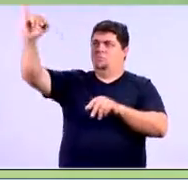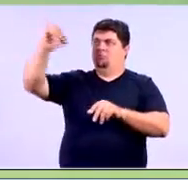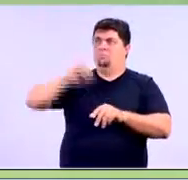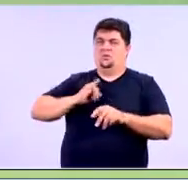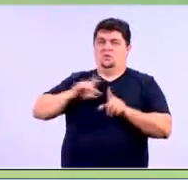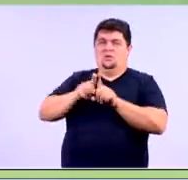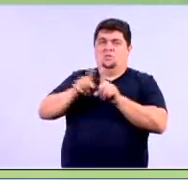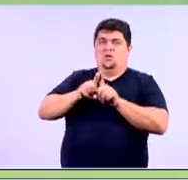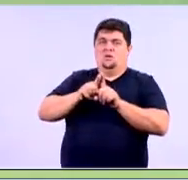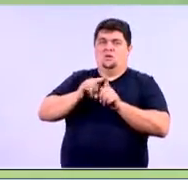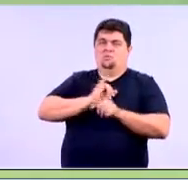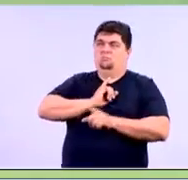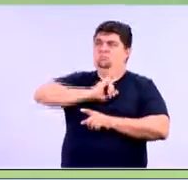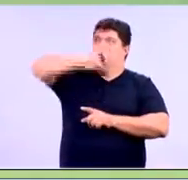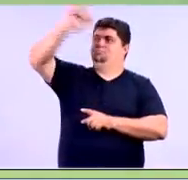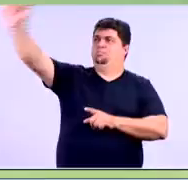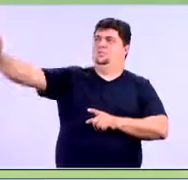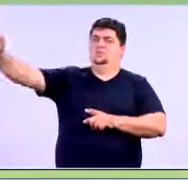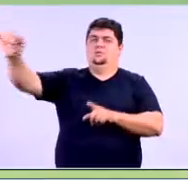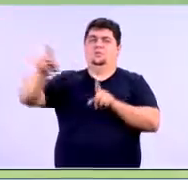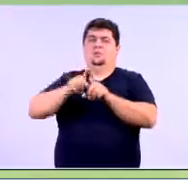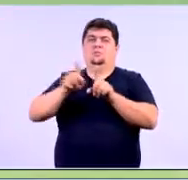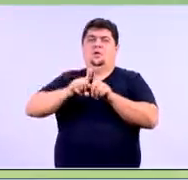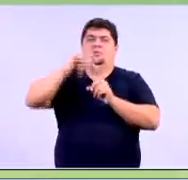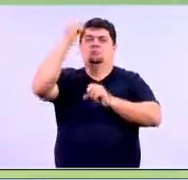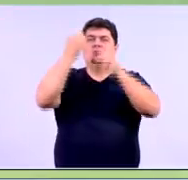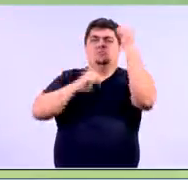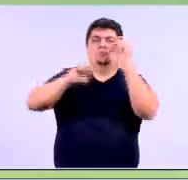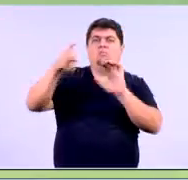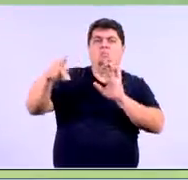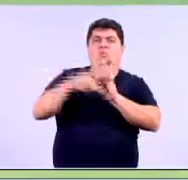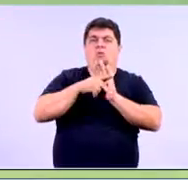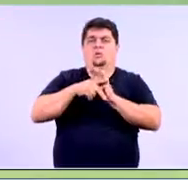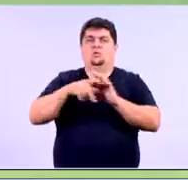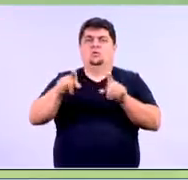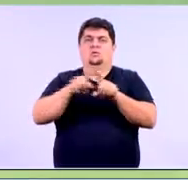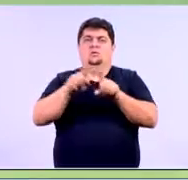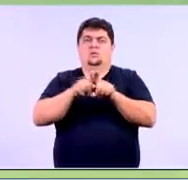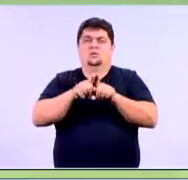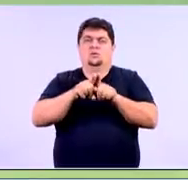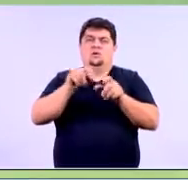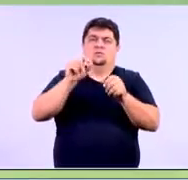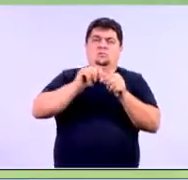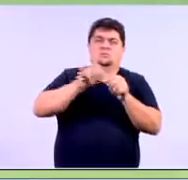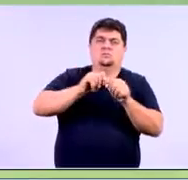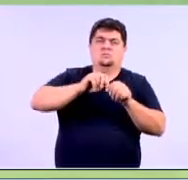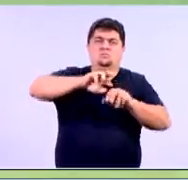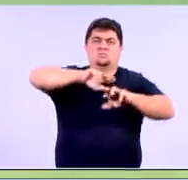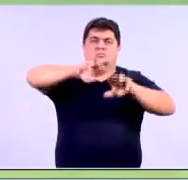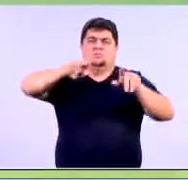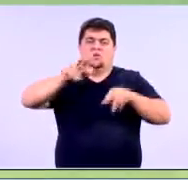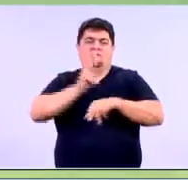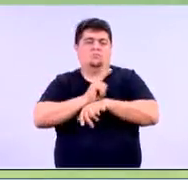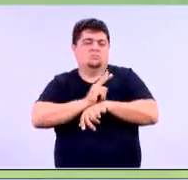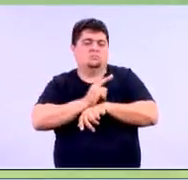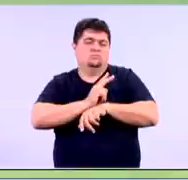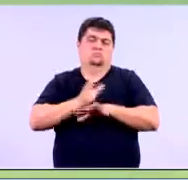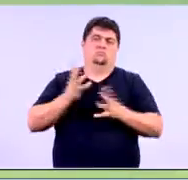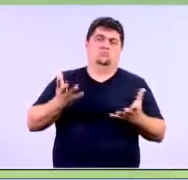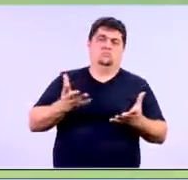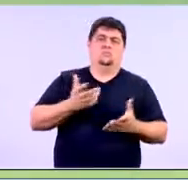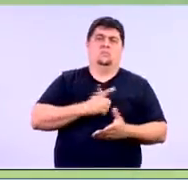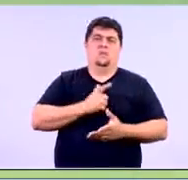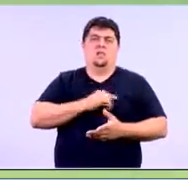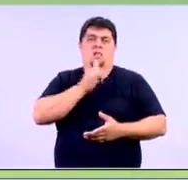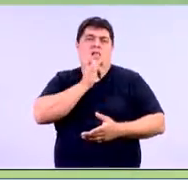exportação, imposto sobre produto industrializado e imposto sobre operação fiscal. Que,